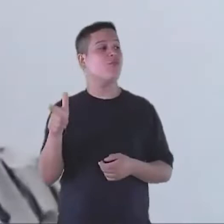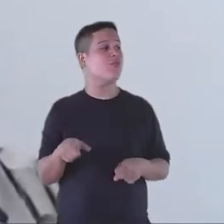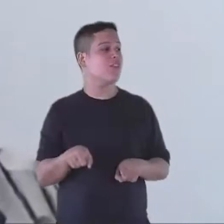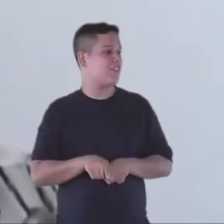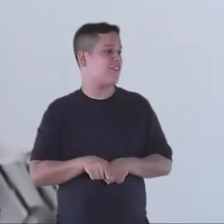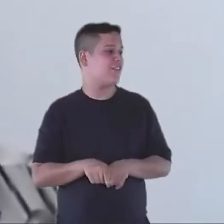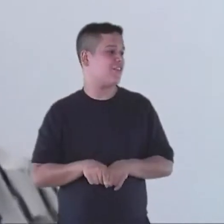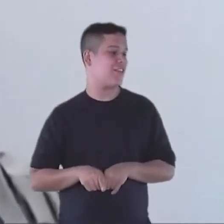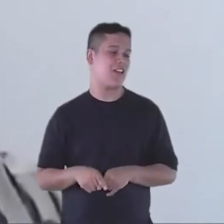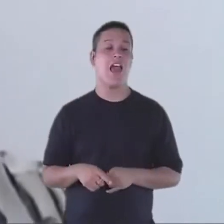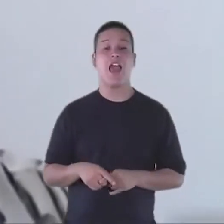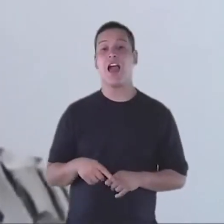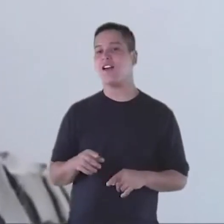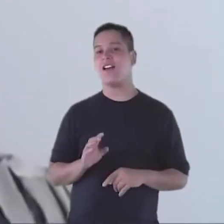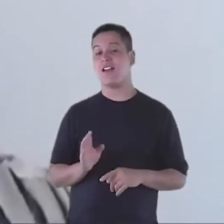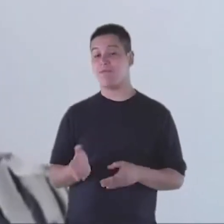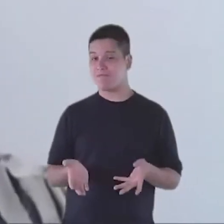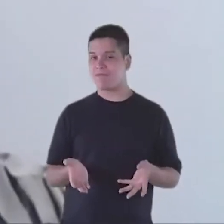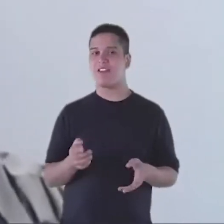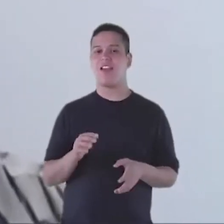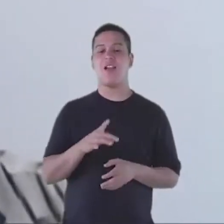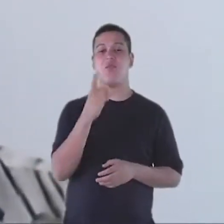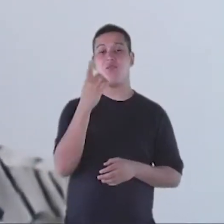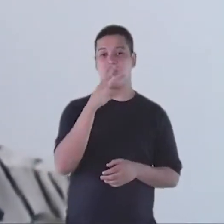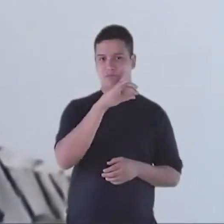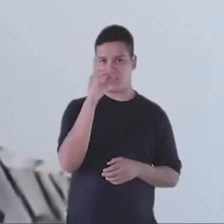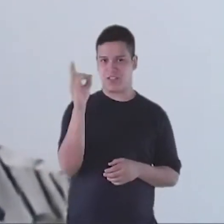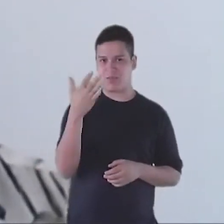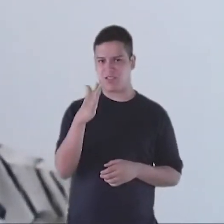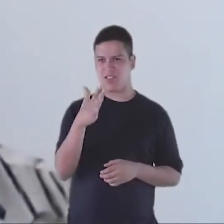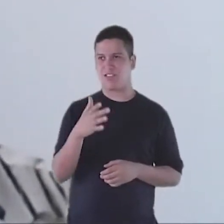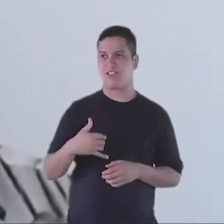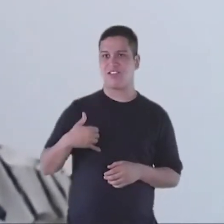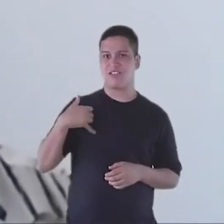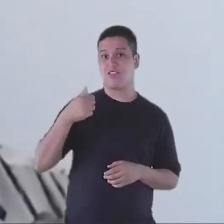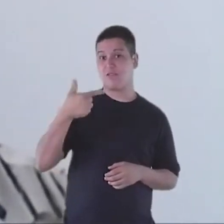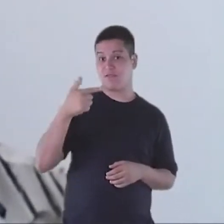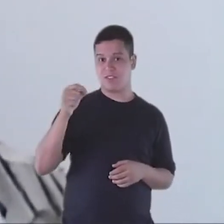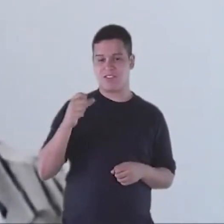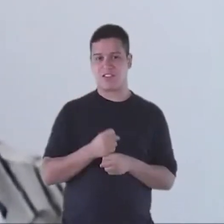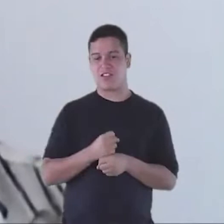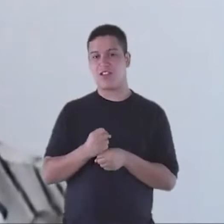com a Carla, que a Carla dizia e tal,